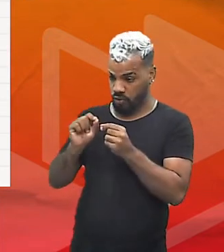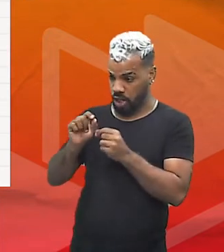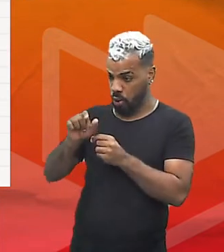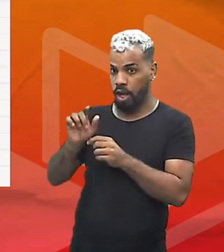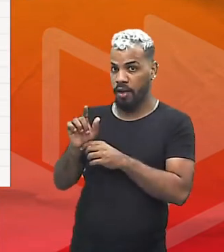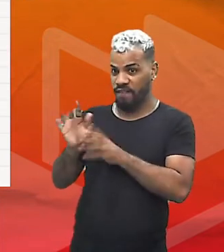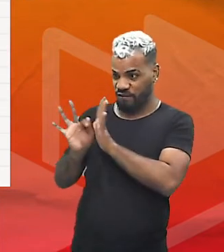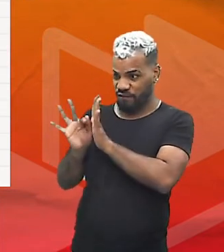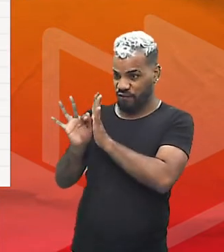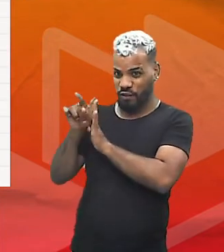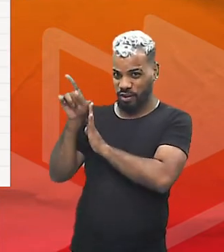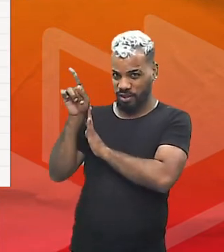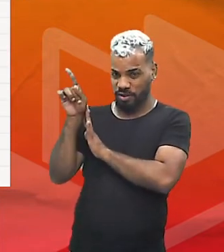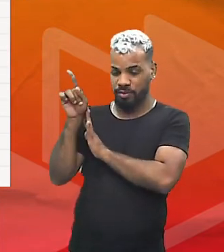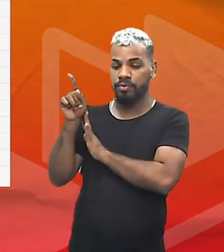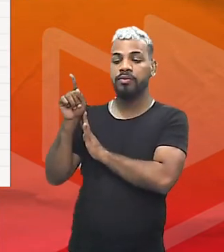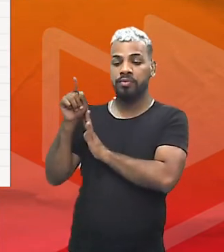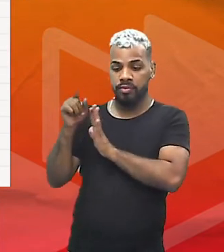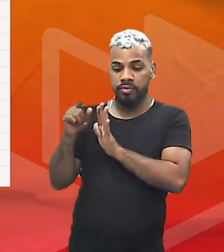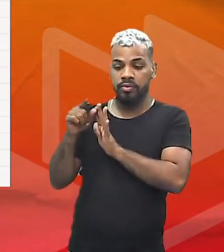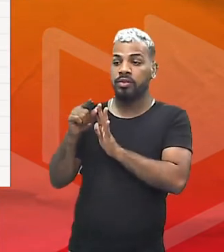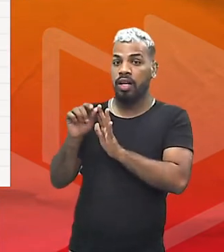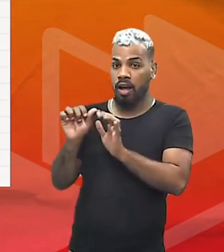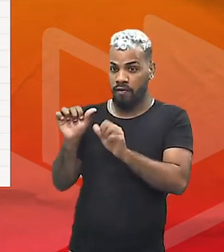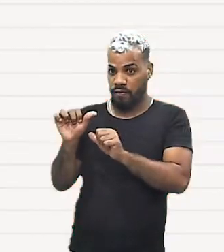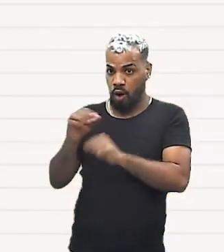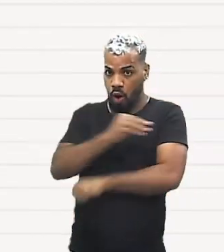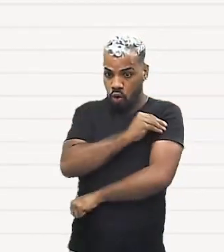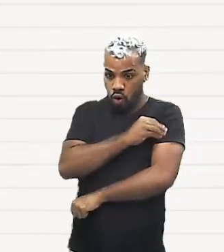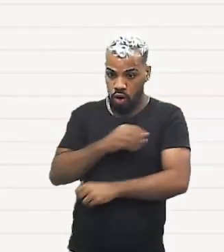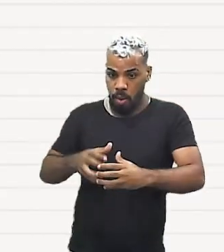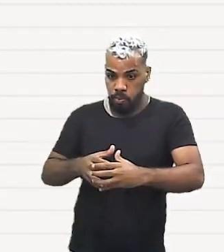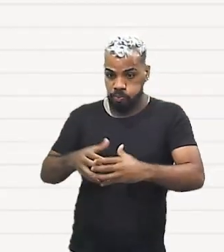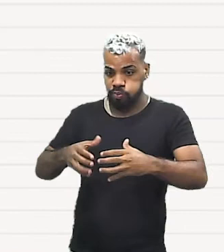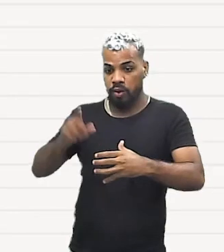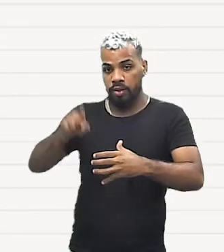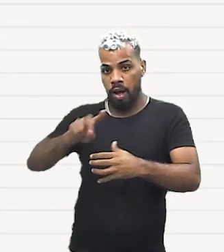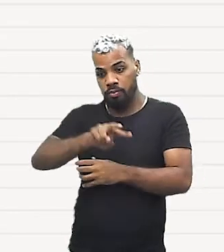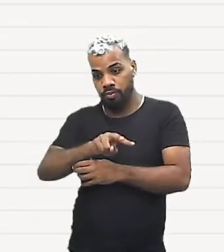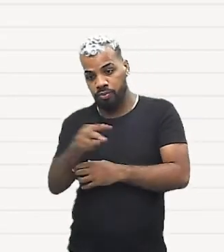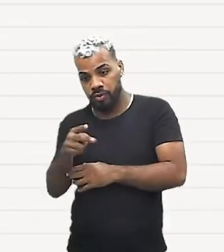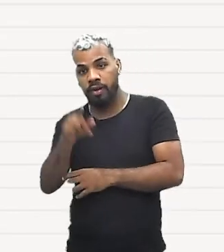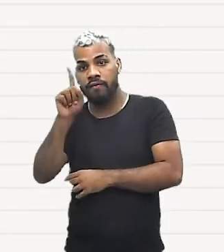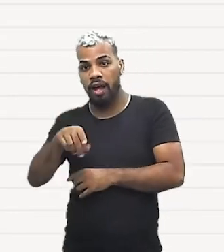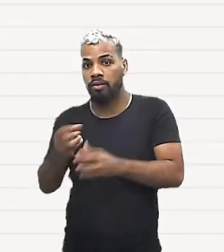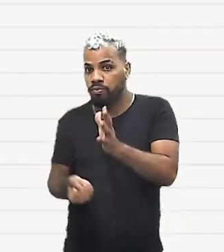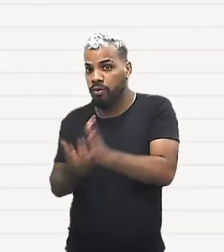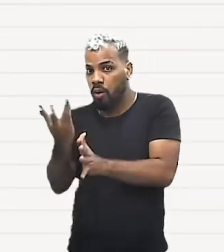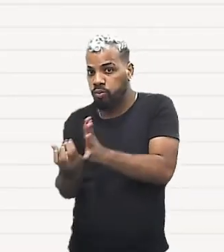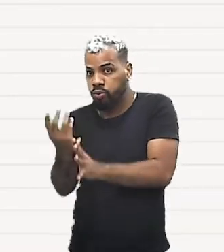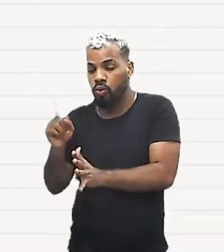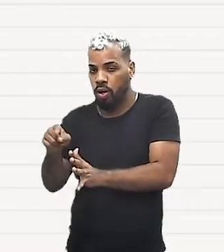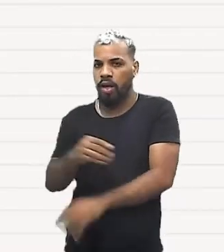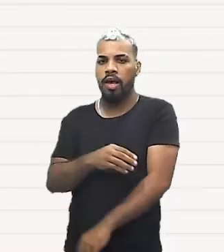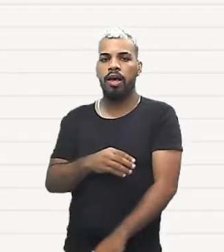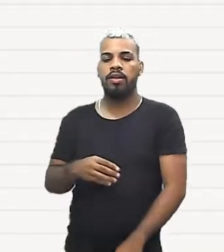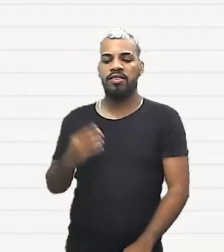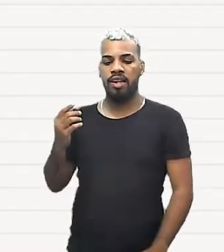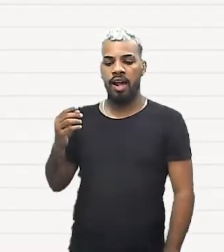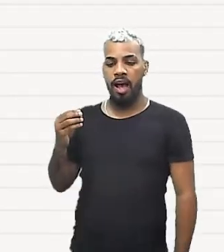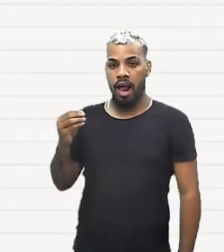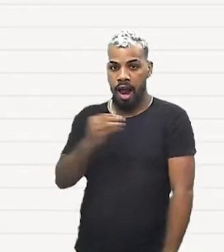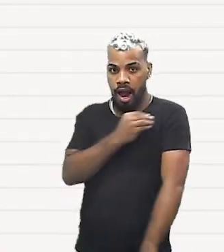lembre que essa fermentação alcoólica ó ela vai ser responsável pela produção do álcool